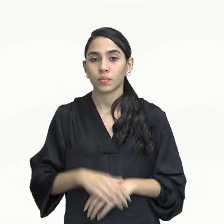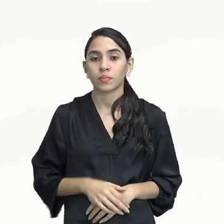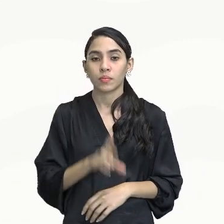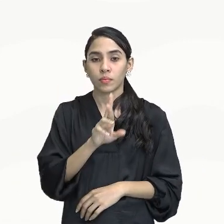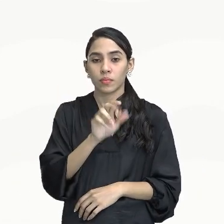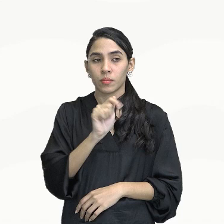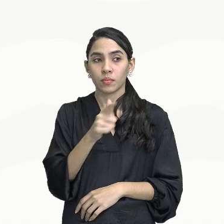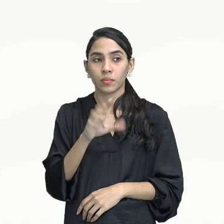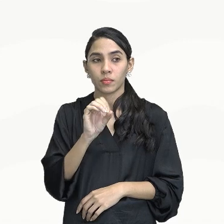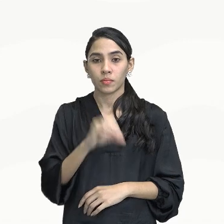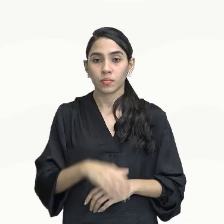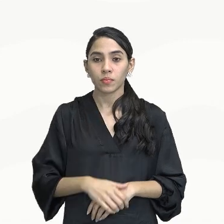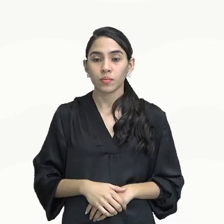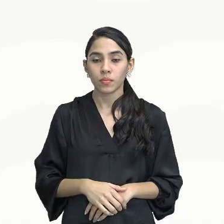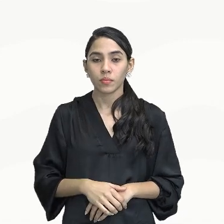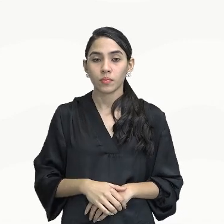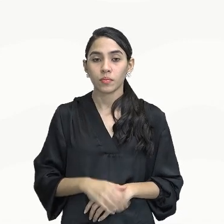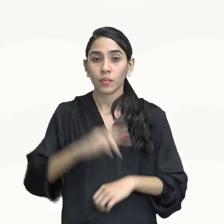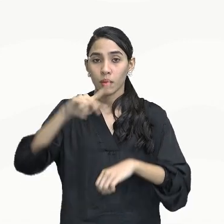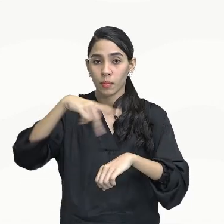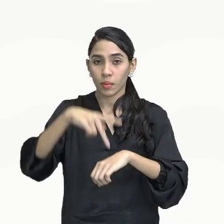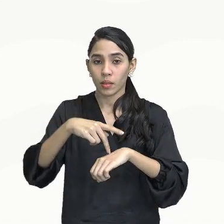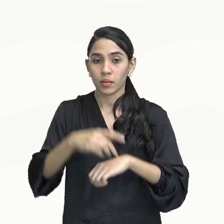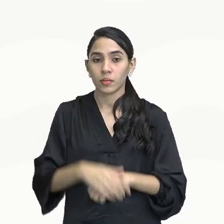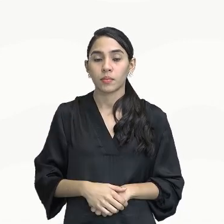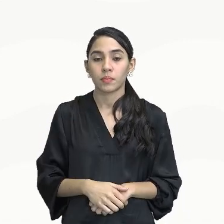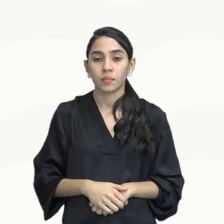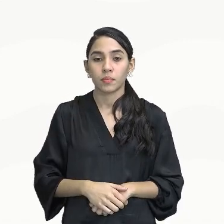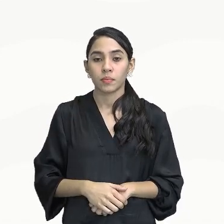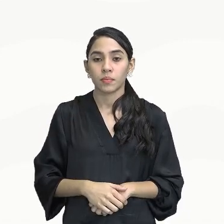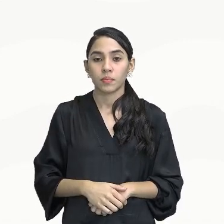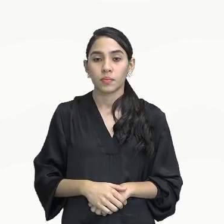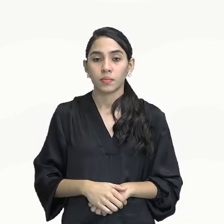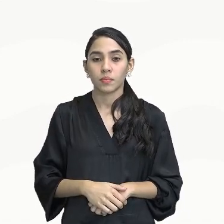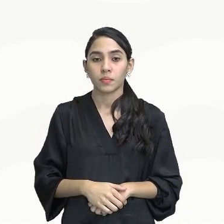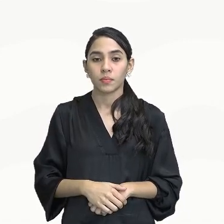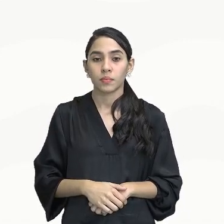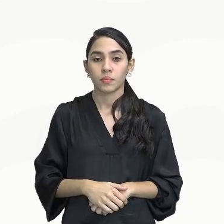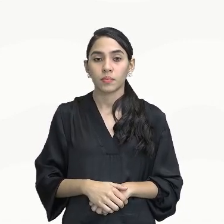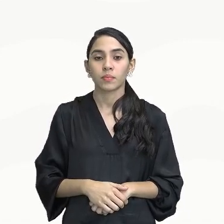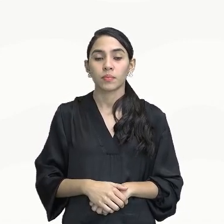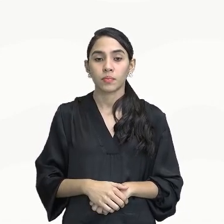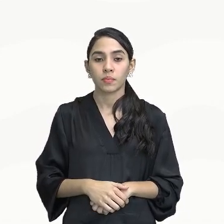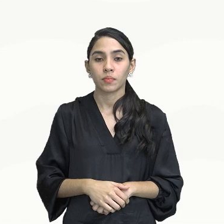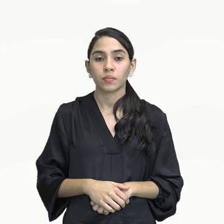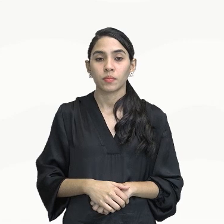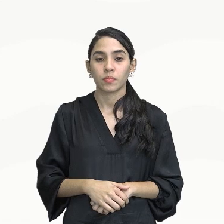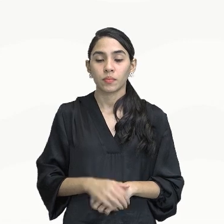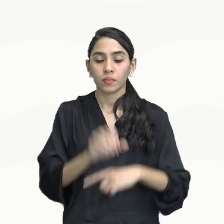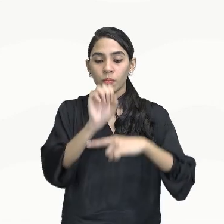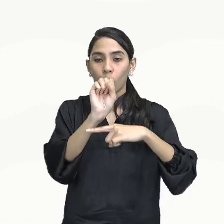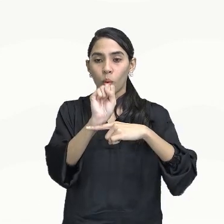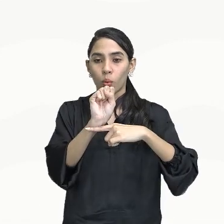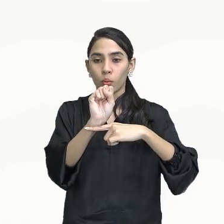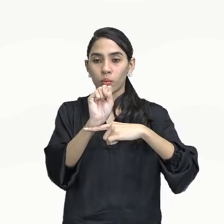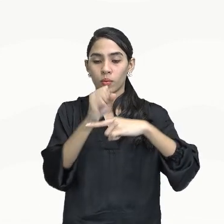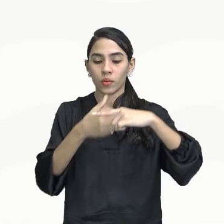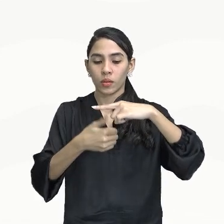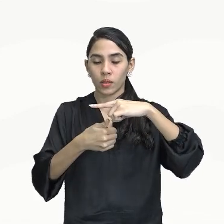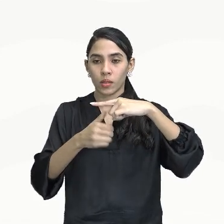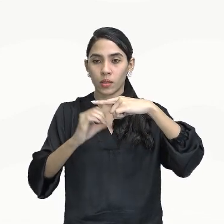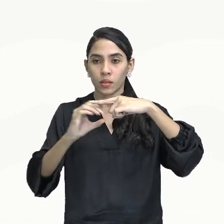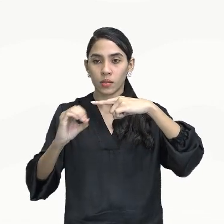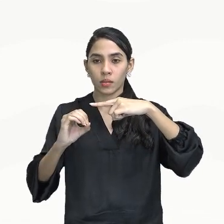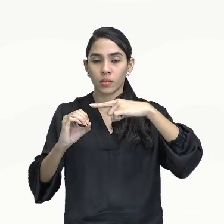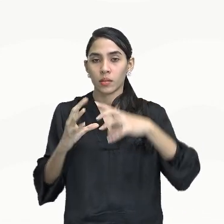razão aqui do país A, do PIB do país A, vai ser 8 sobre 100. E quando